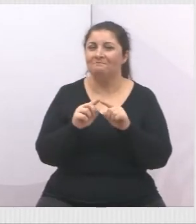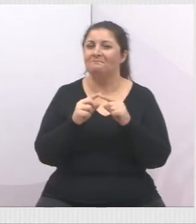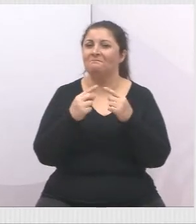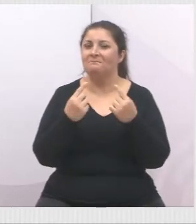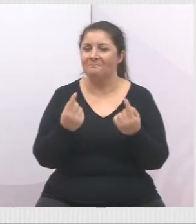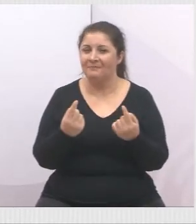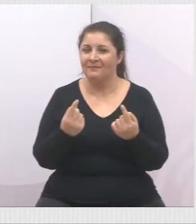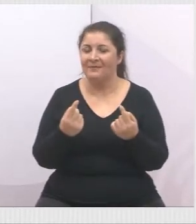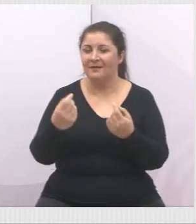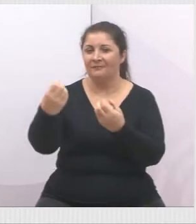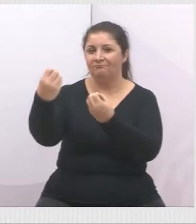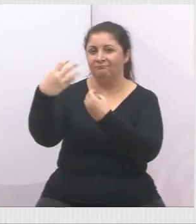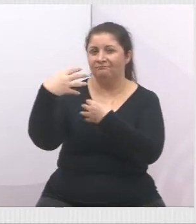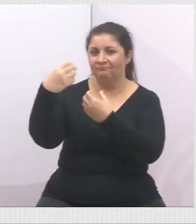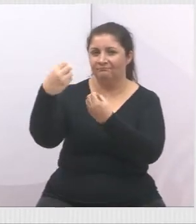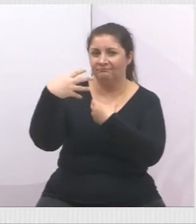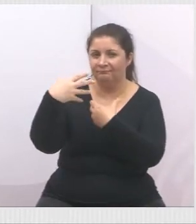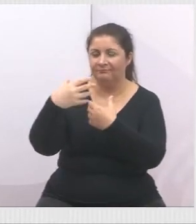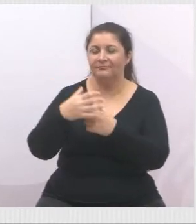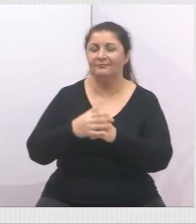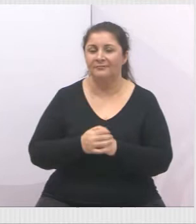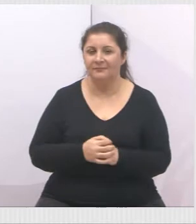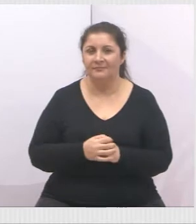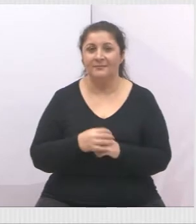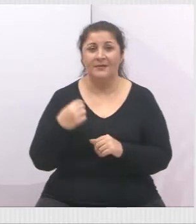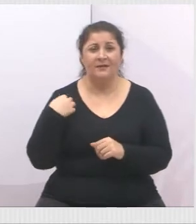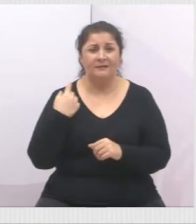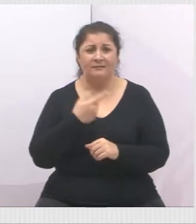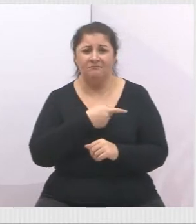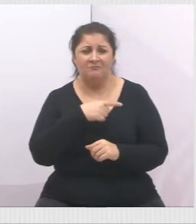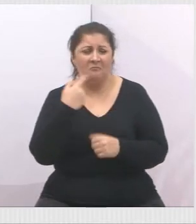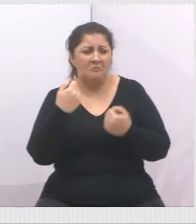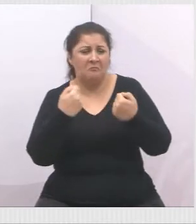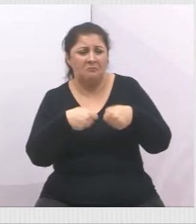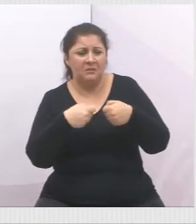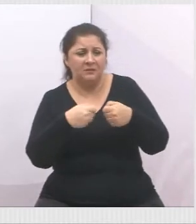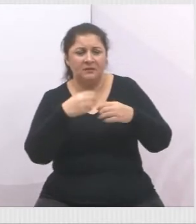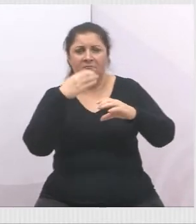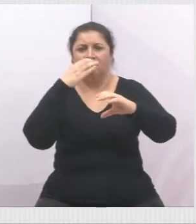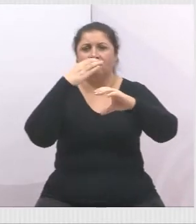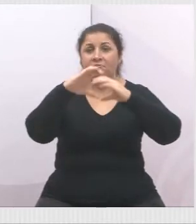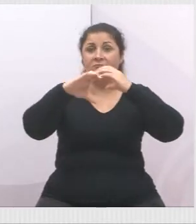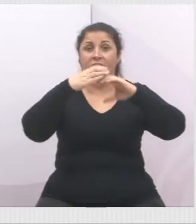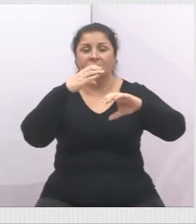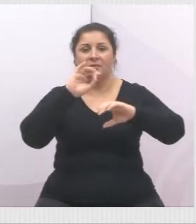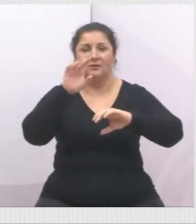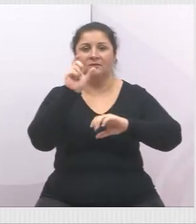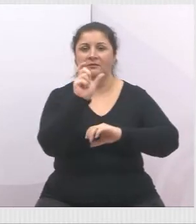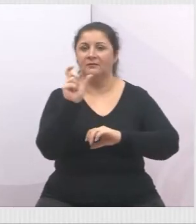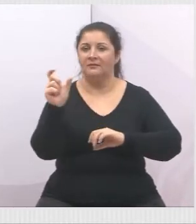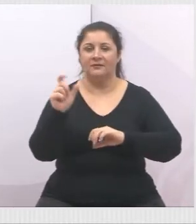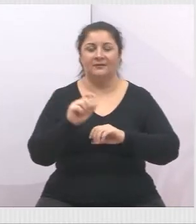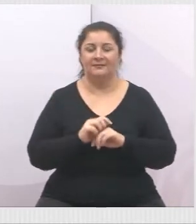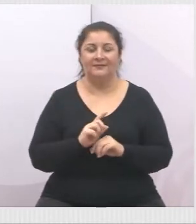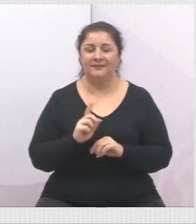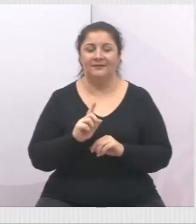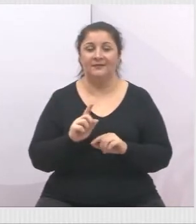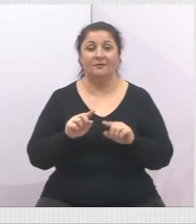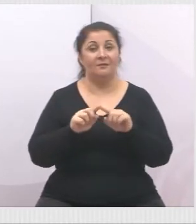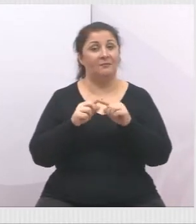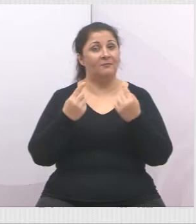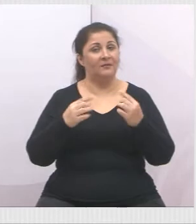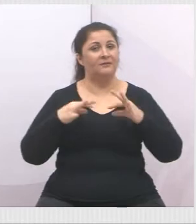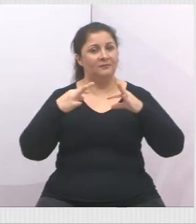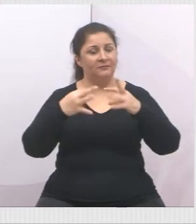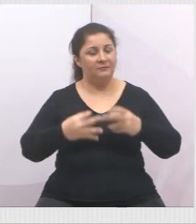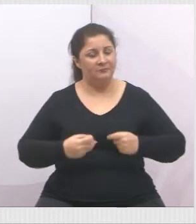me ensinou também que a gente não precisa se comunicar só com as palavras. As nossas